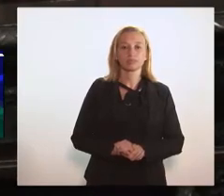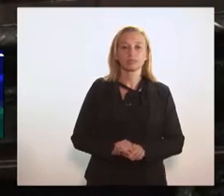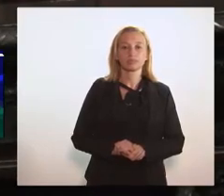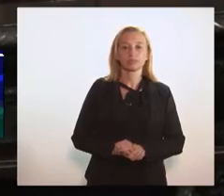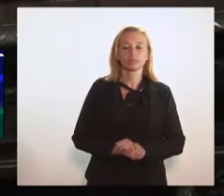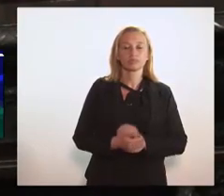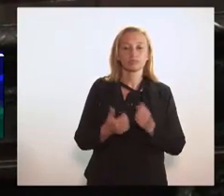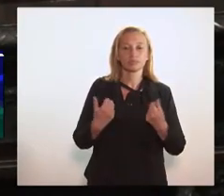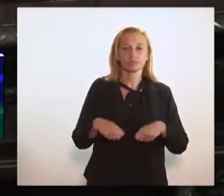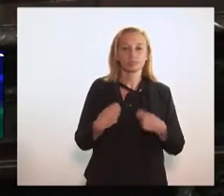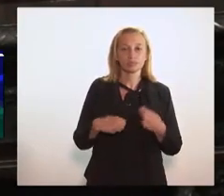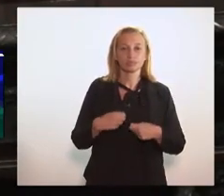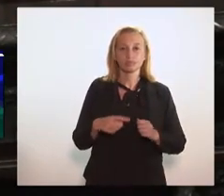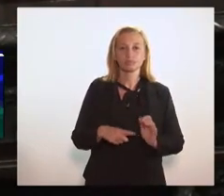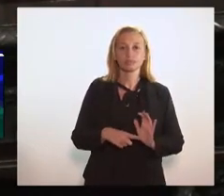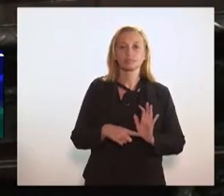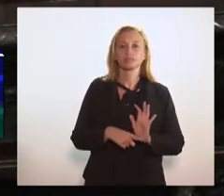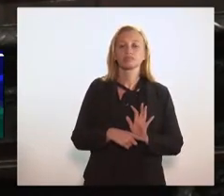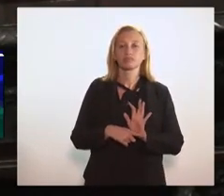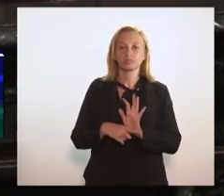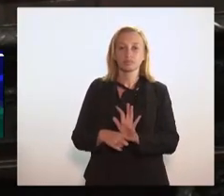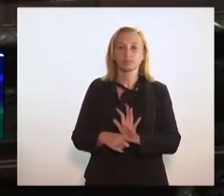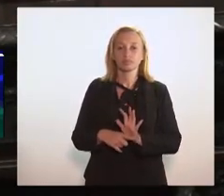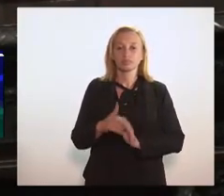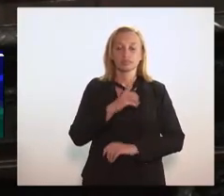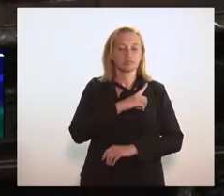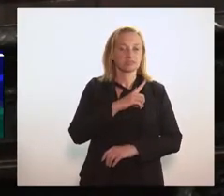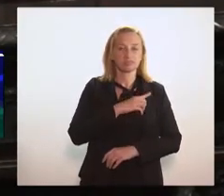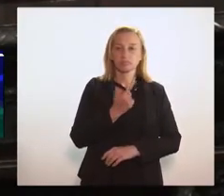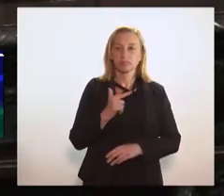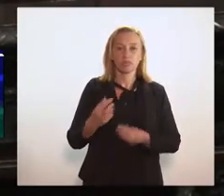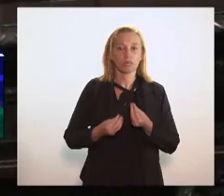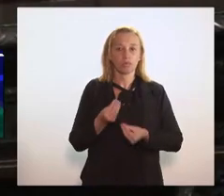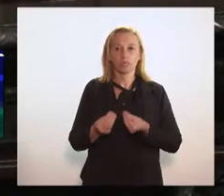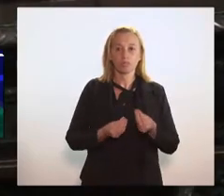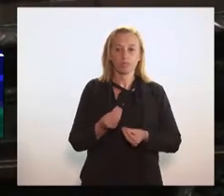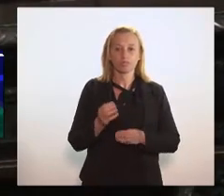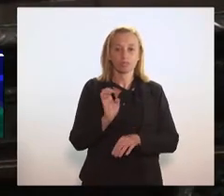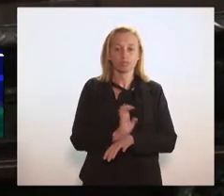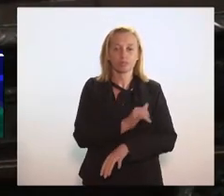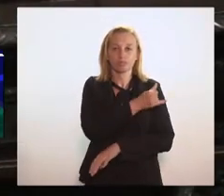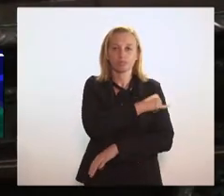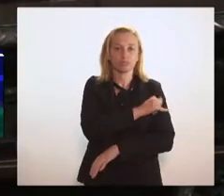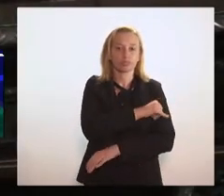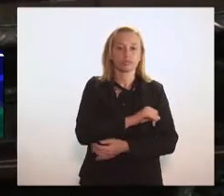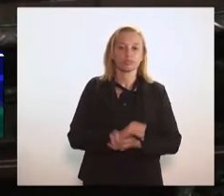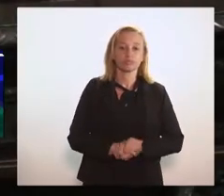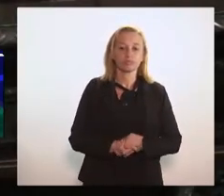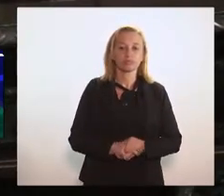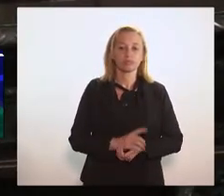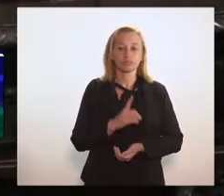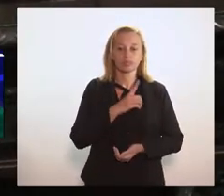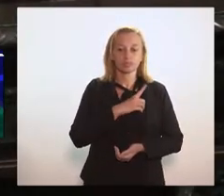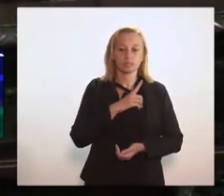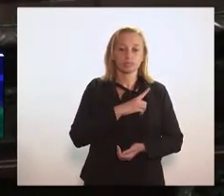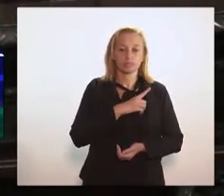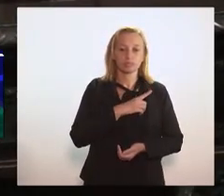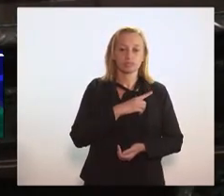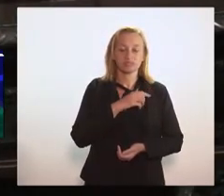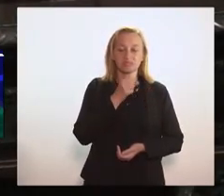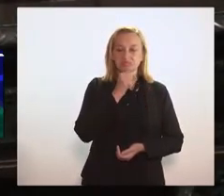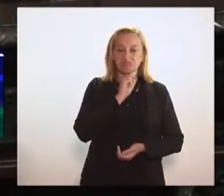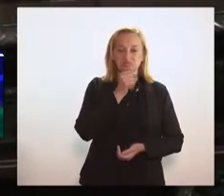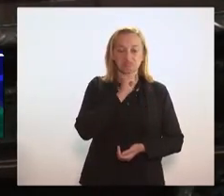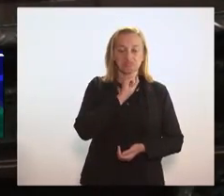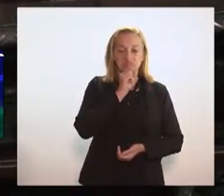É necessária a recuperação dessa delegacia. Não dá mais para o Estado de Janeiro ter delegacias ainda no formato antigo,